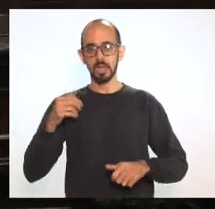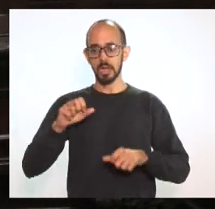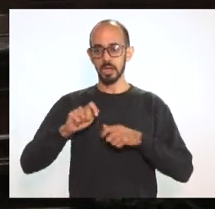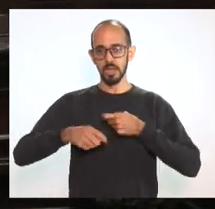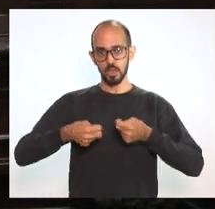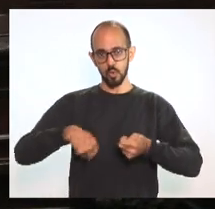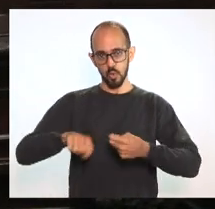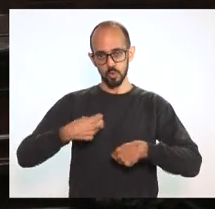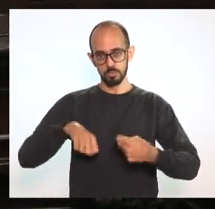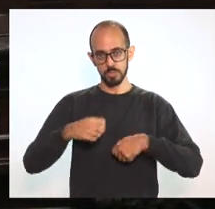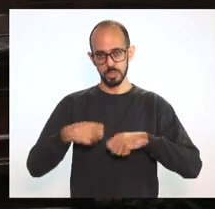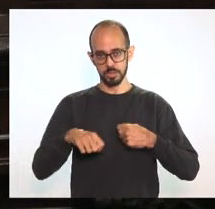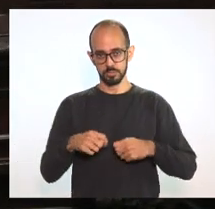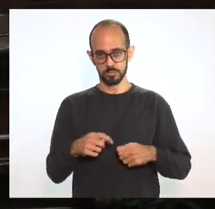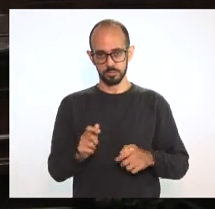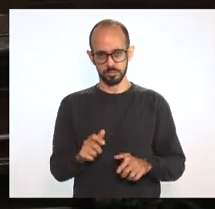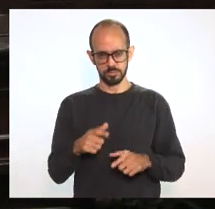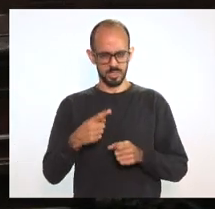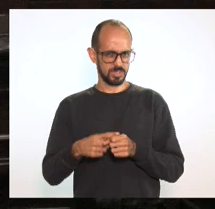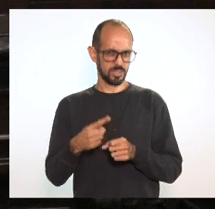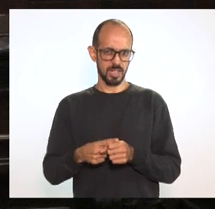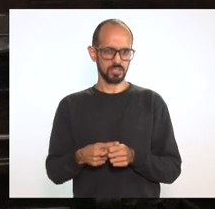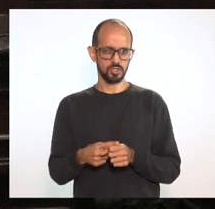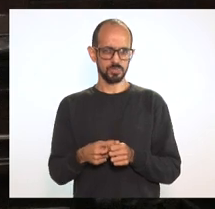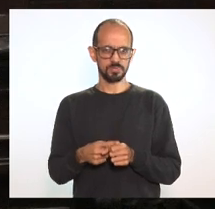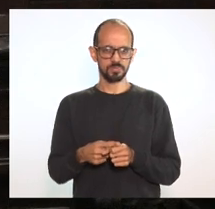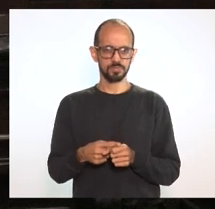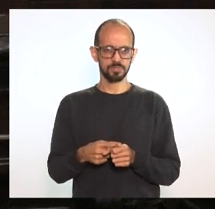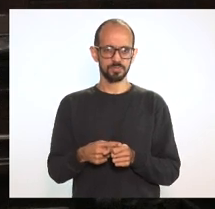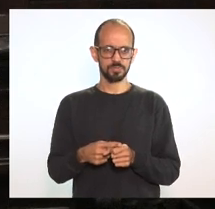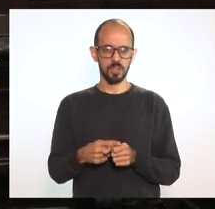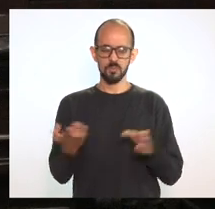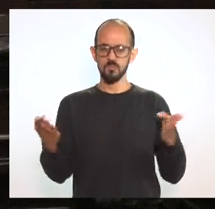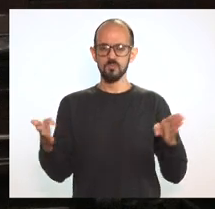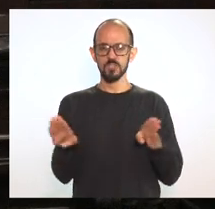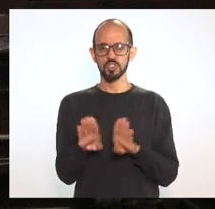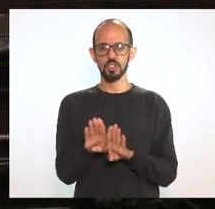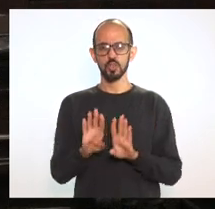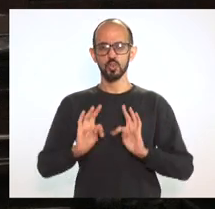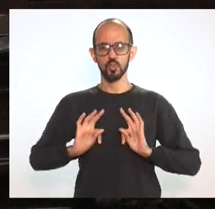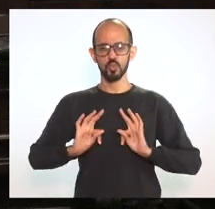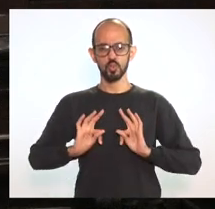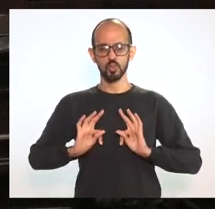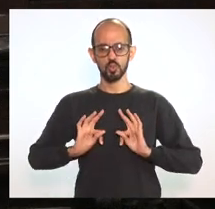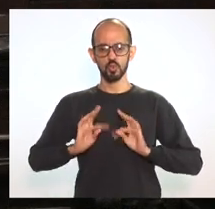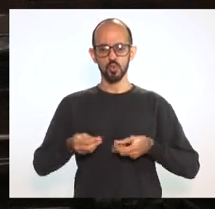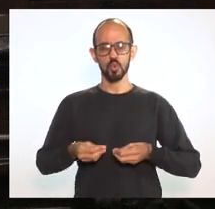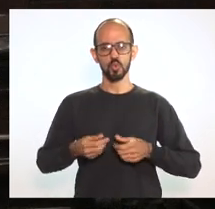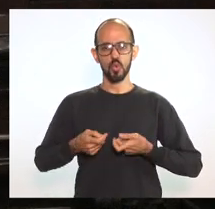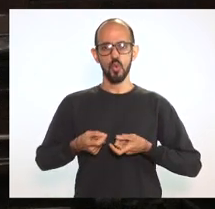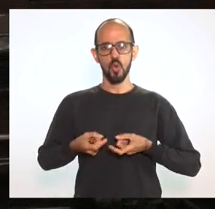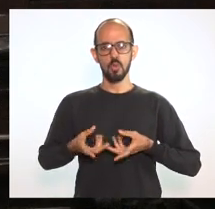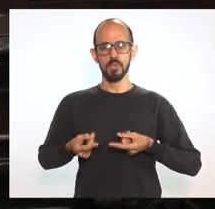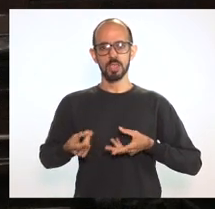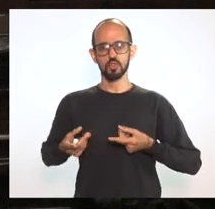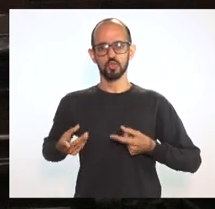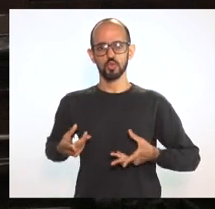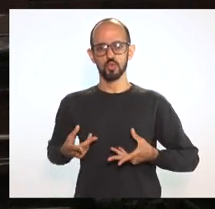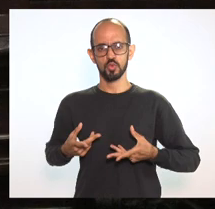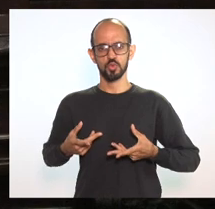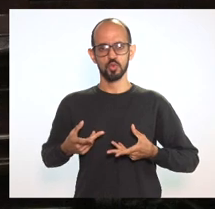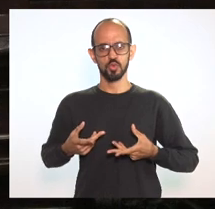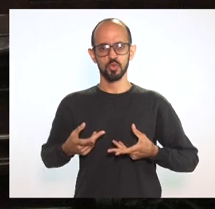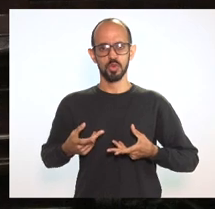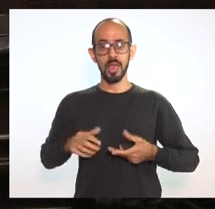economia daquela cidade, fechando o comércio. Quem